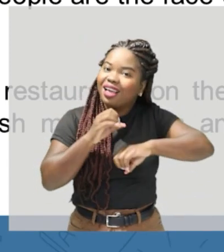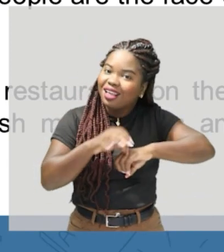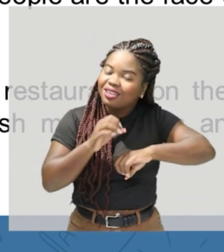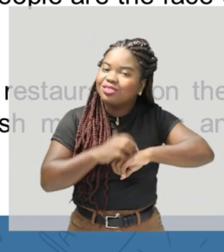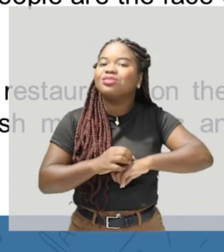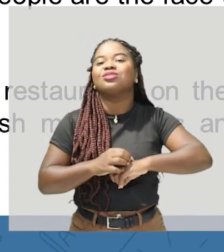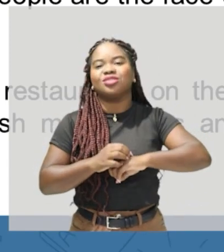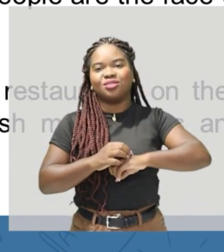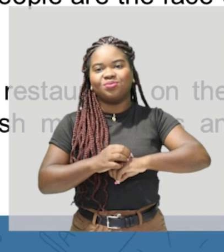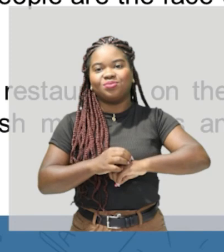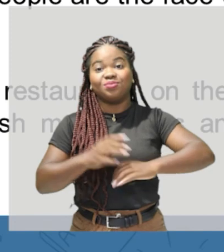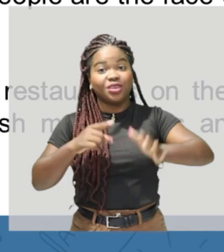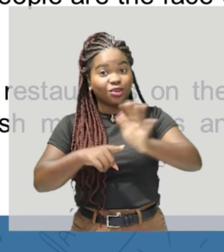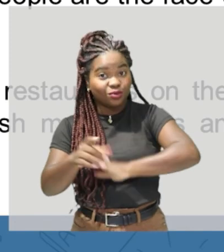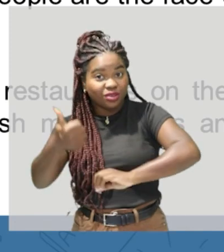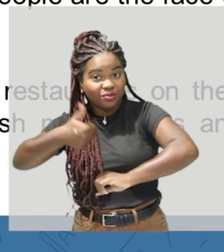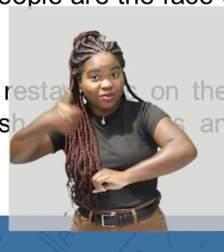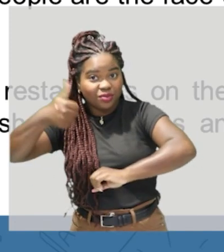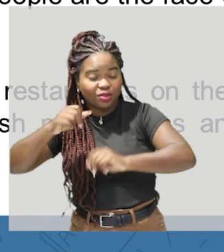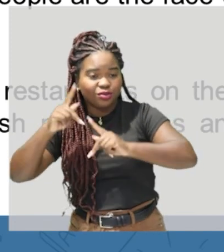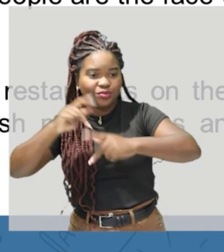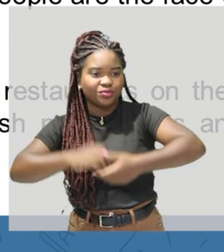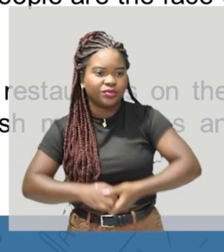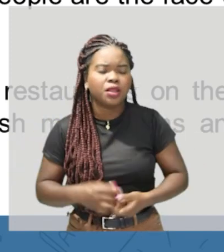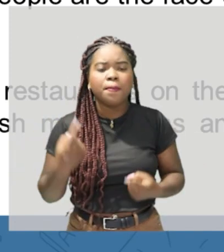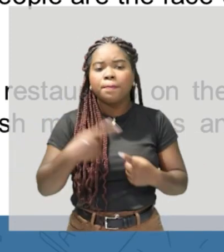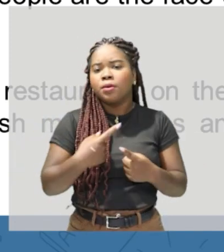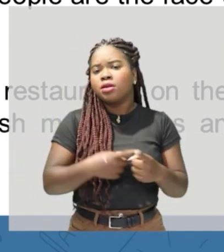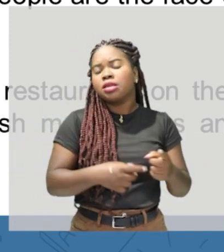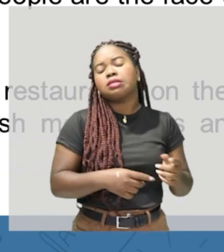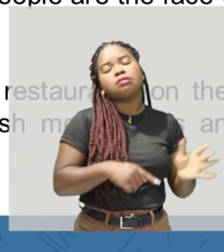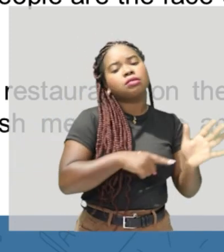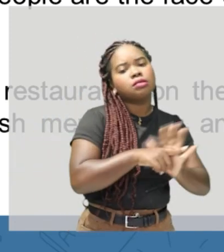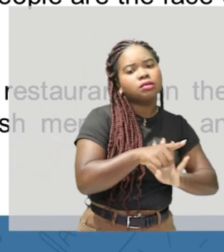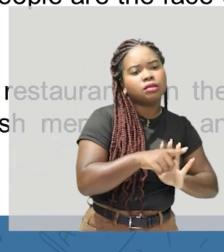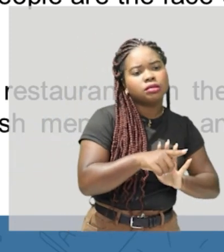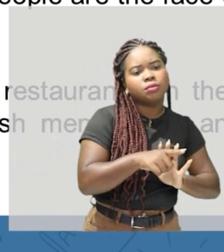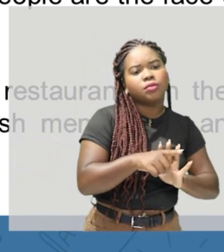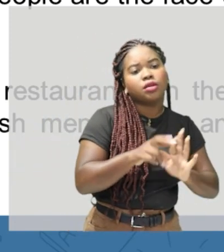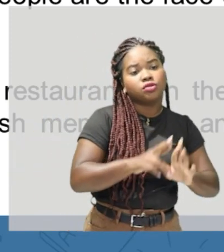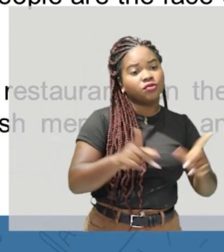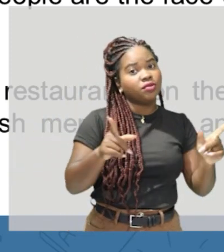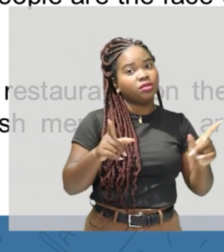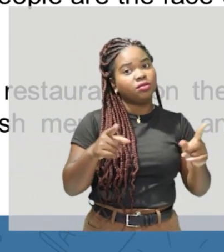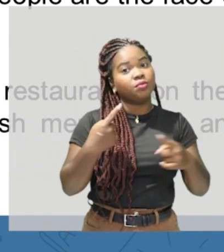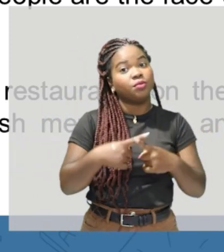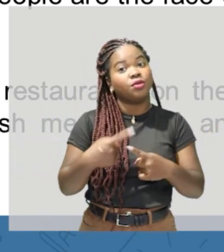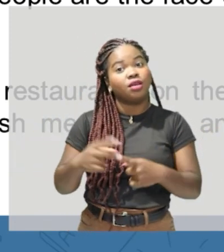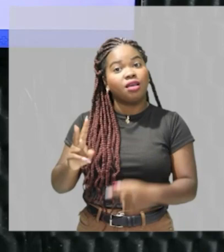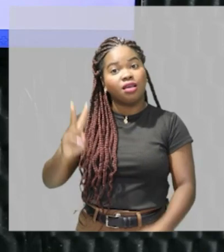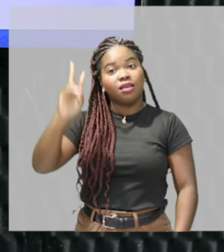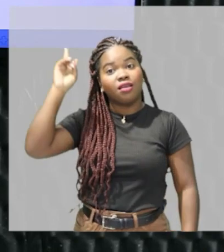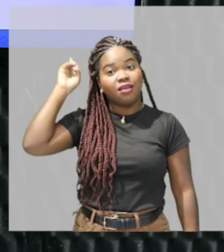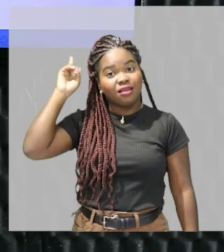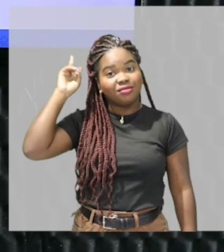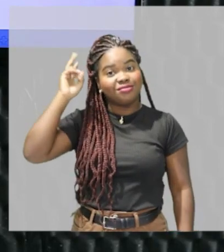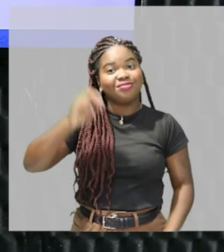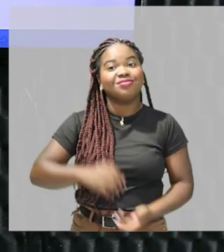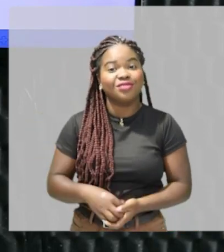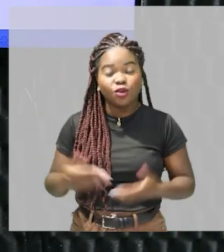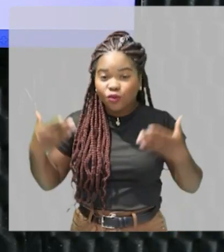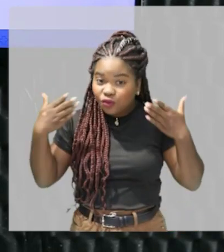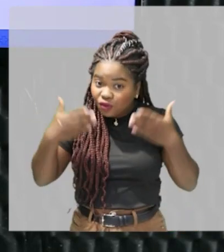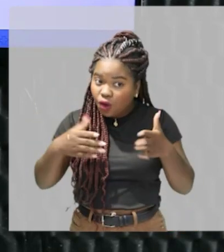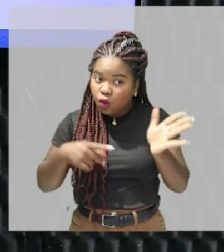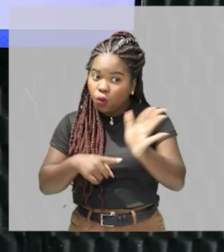tendo pistas. Por que essa questão é um pouquinho diferente? Porque ela é de vestibular. O foco dessa